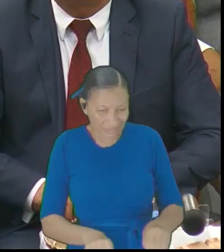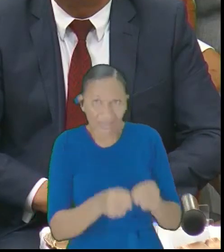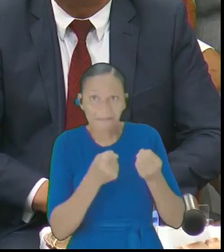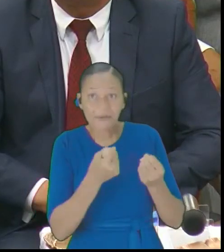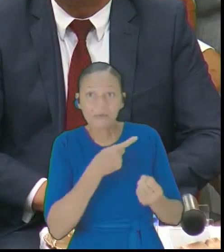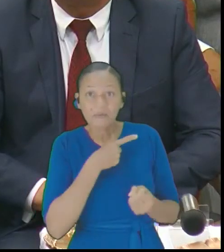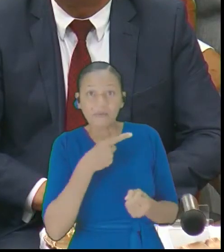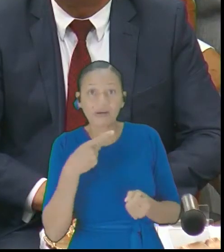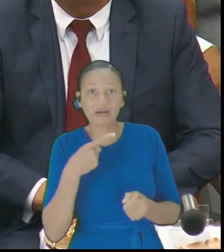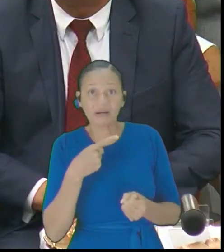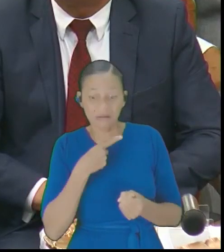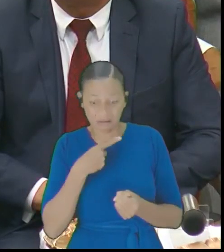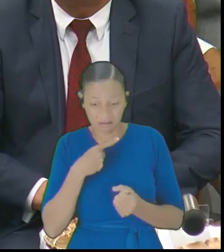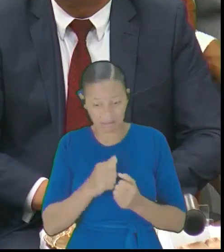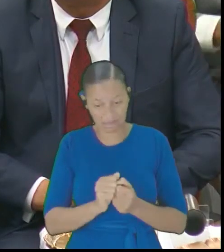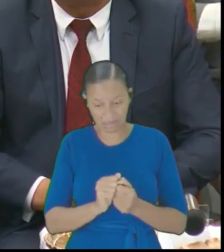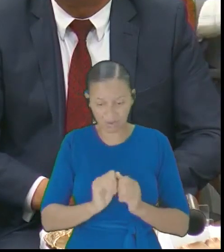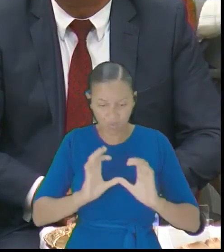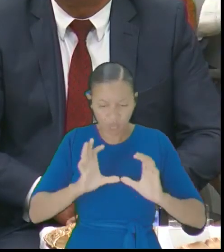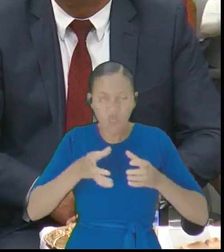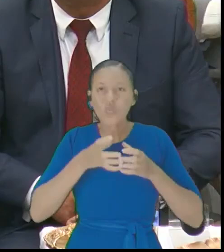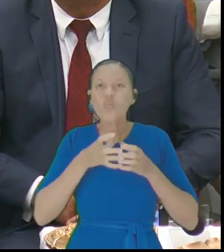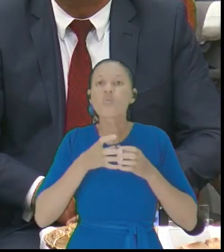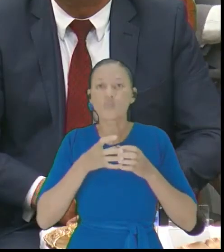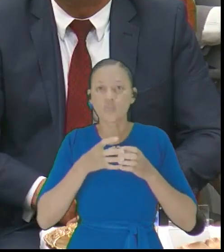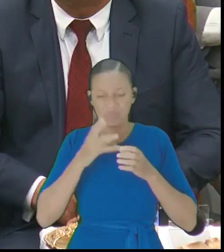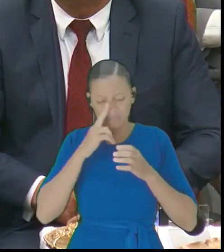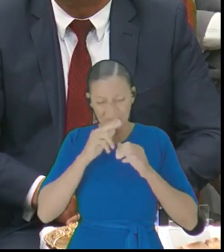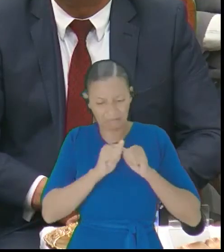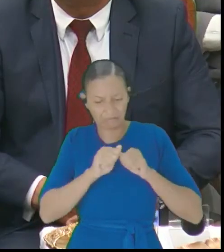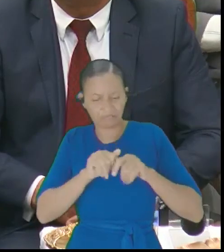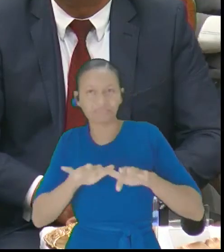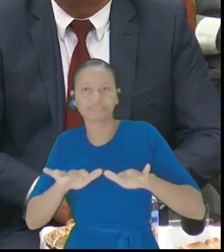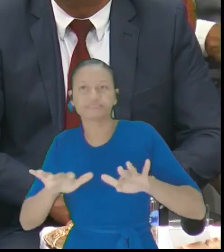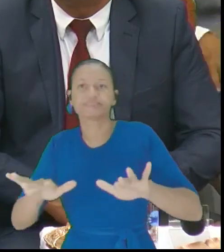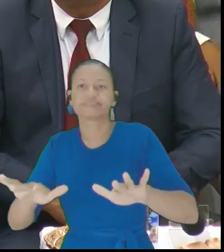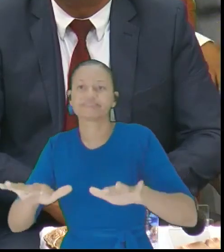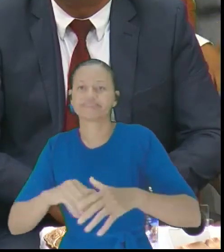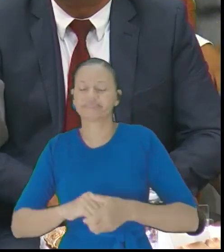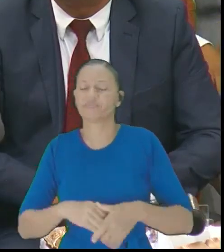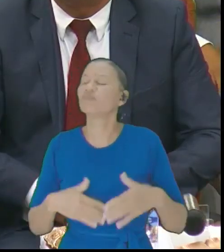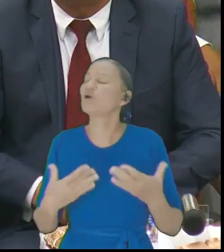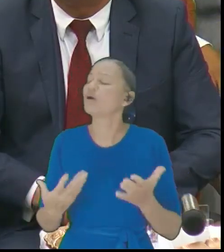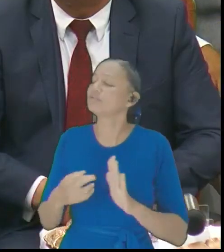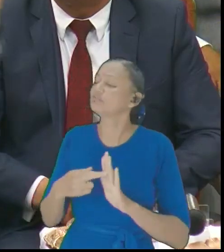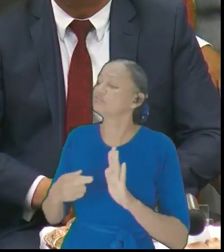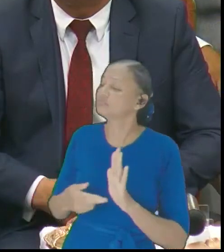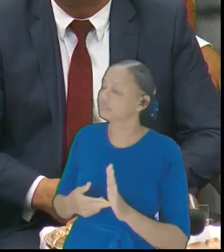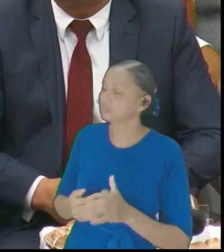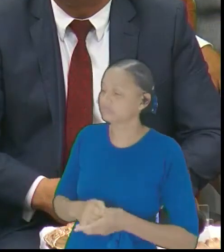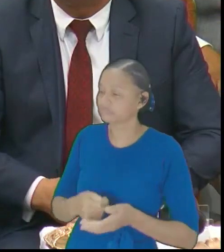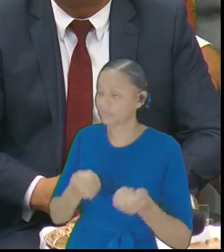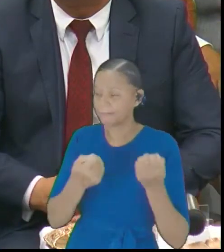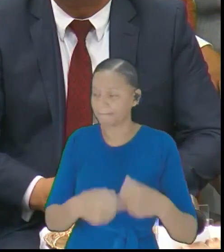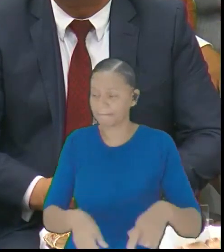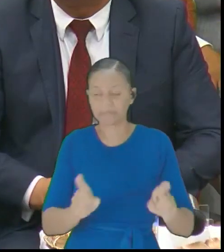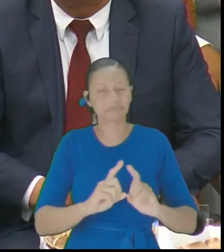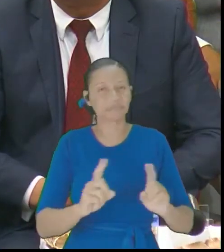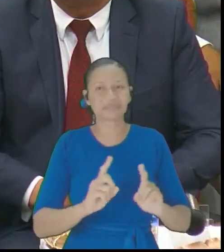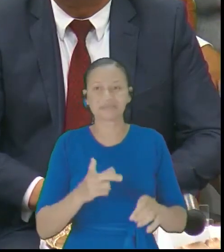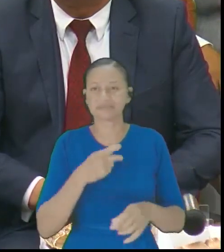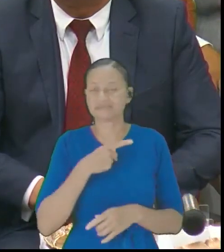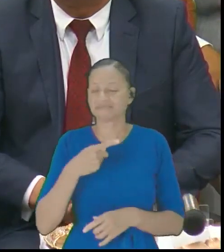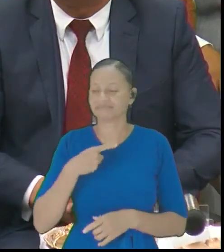pastor, esparramarei as ovelhas. Qual é a regra? Você não precisa de pastor.